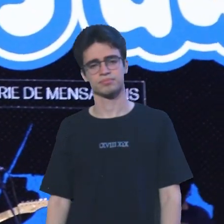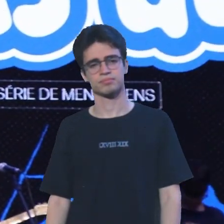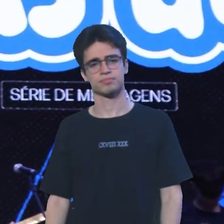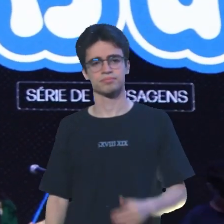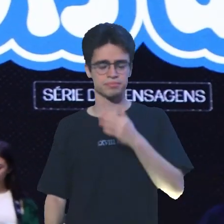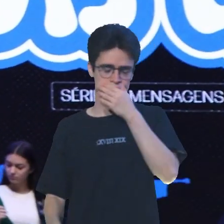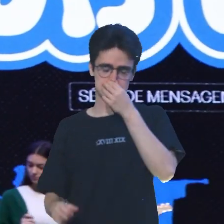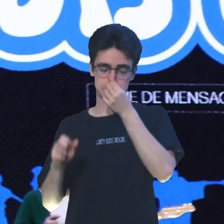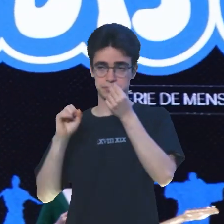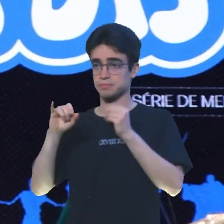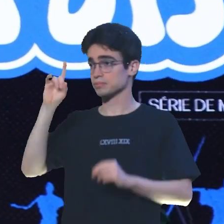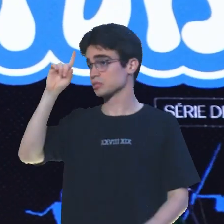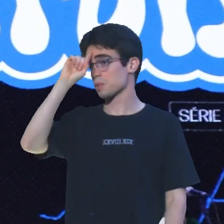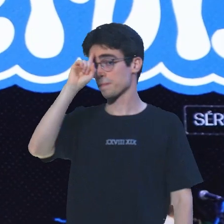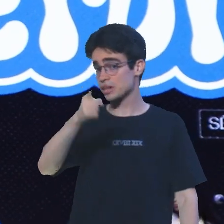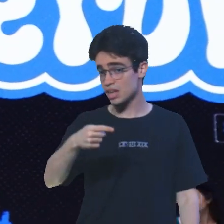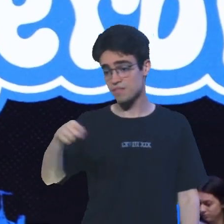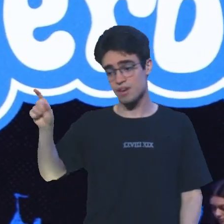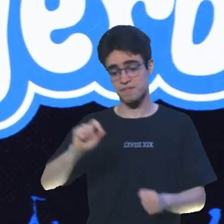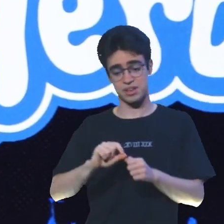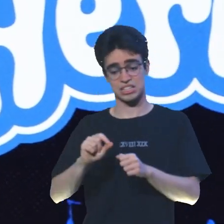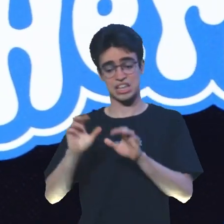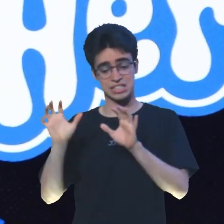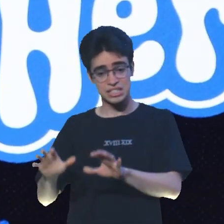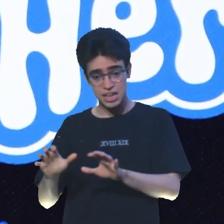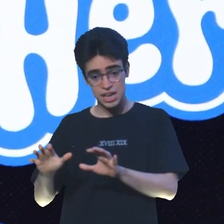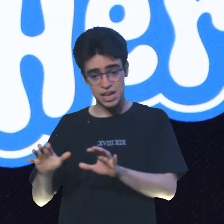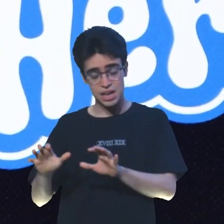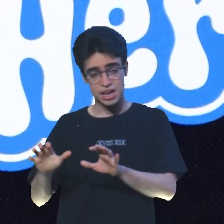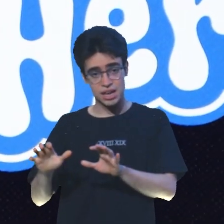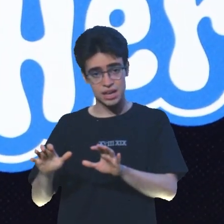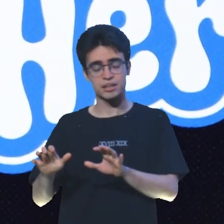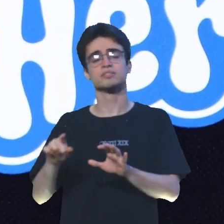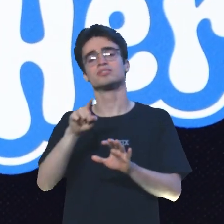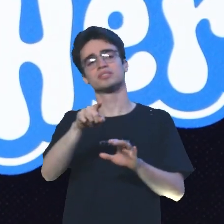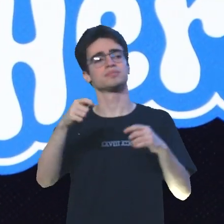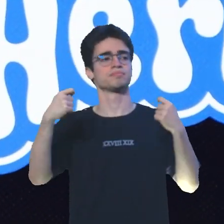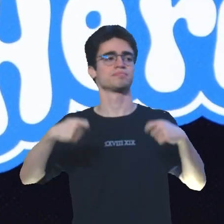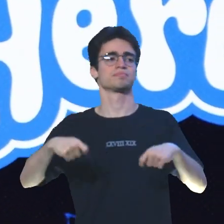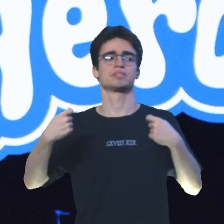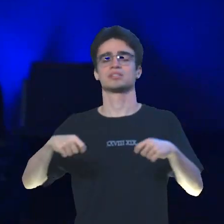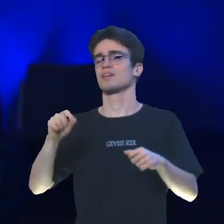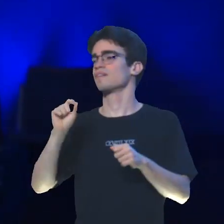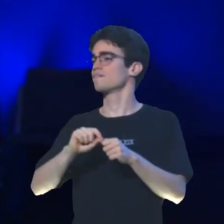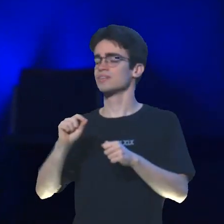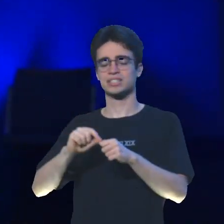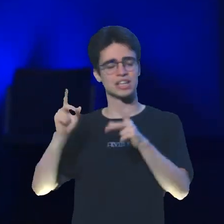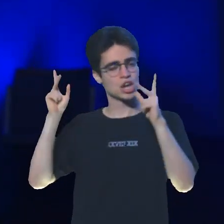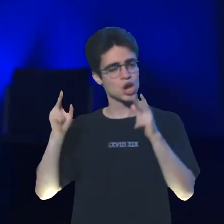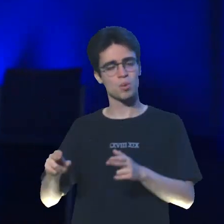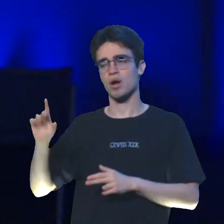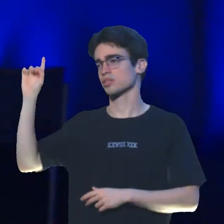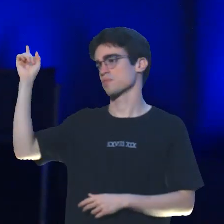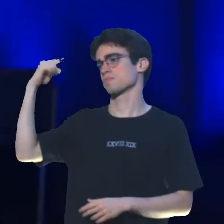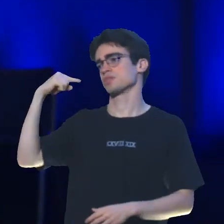E se Ele mandar você fazer de um jeito, você precisa fazer do jeito que Ele mandou.